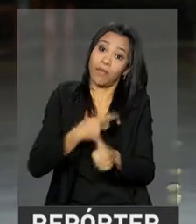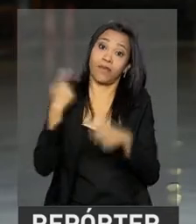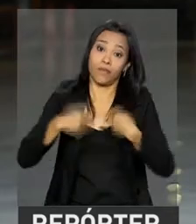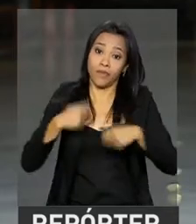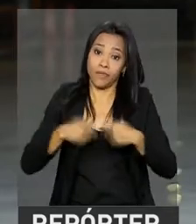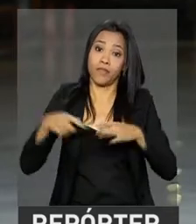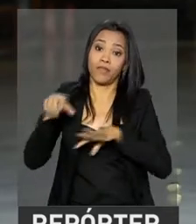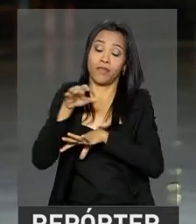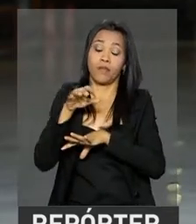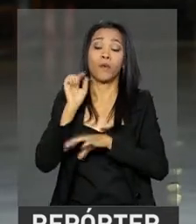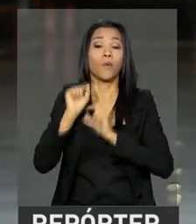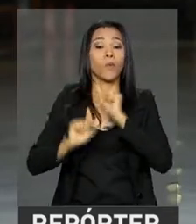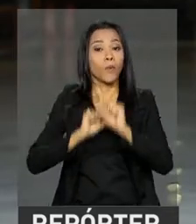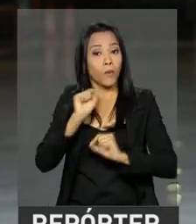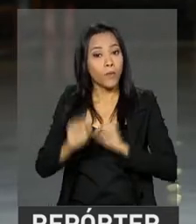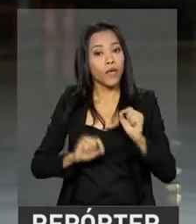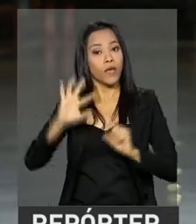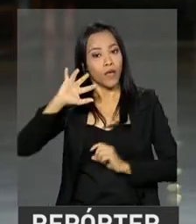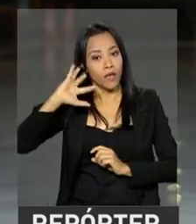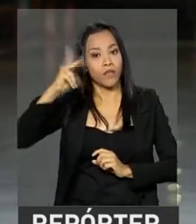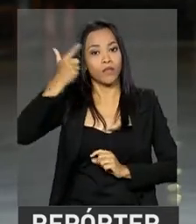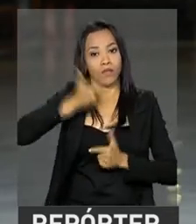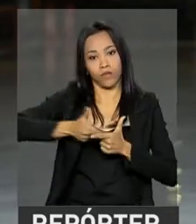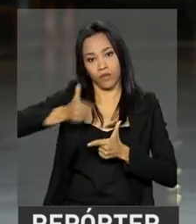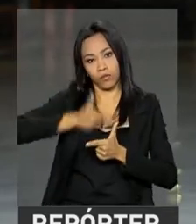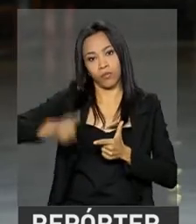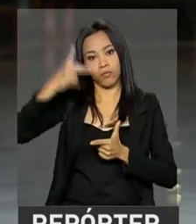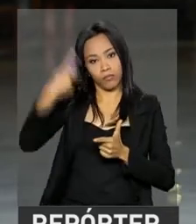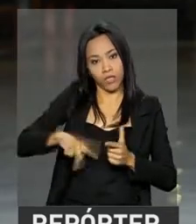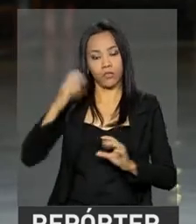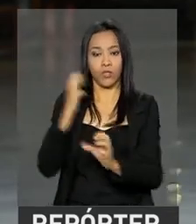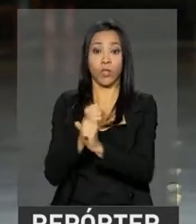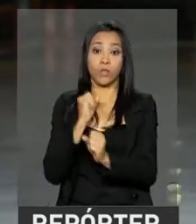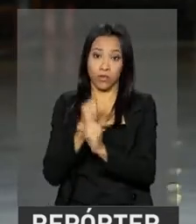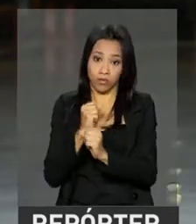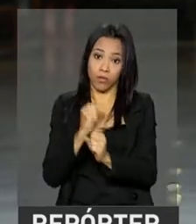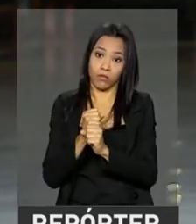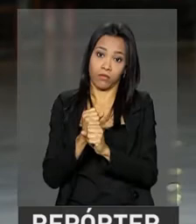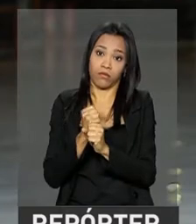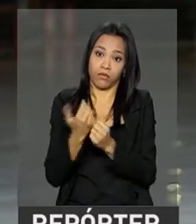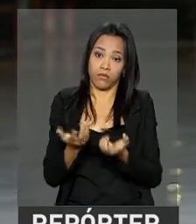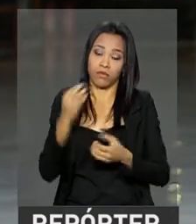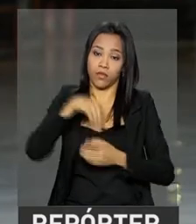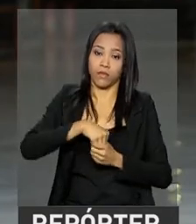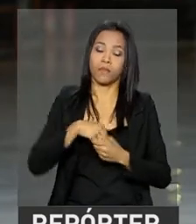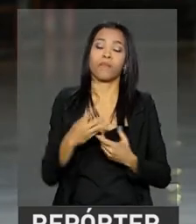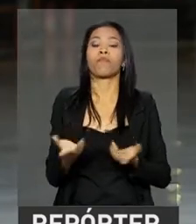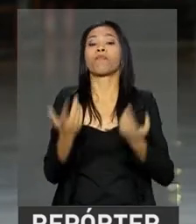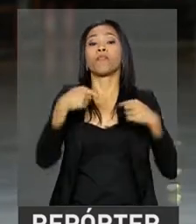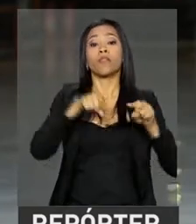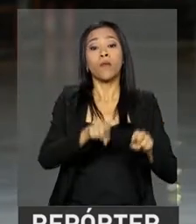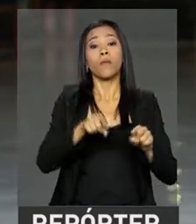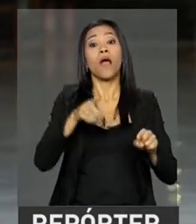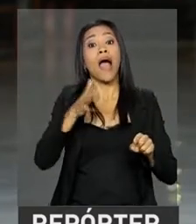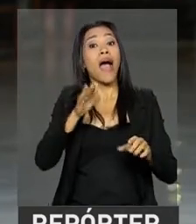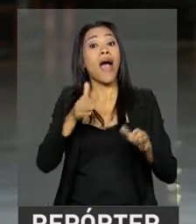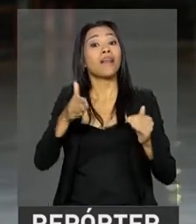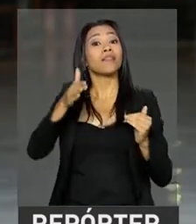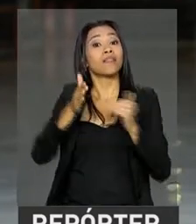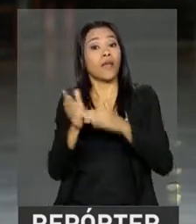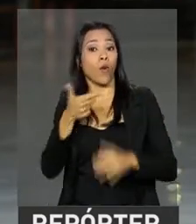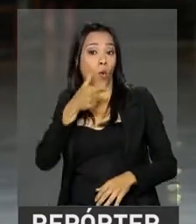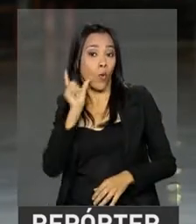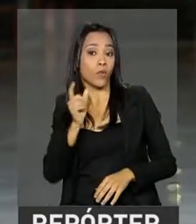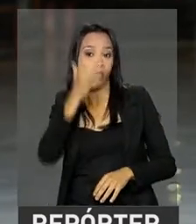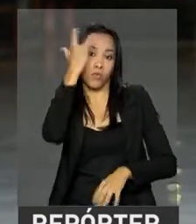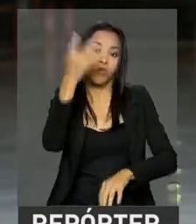for normalizada a situação orçamentária. Os cidadãos atendidos nos postos de atendimento até ontem,